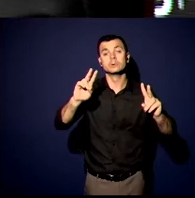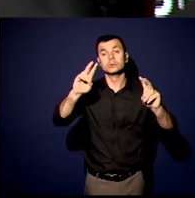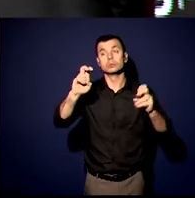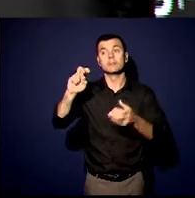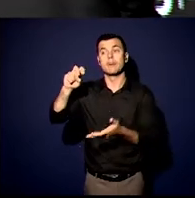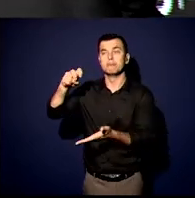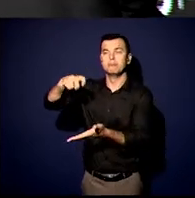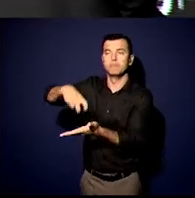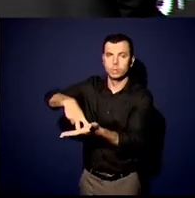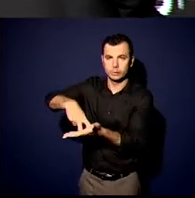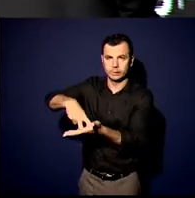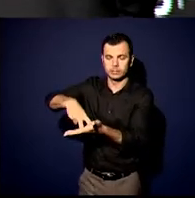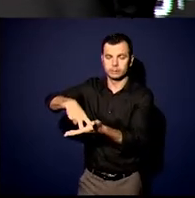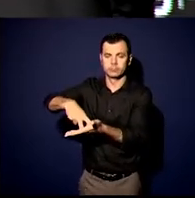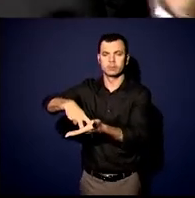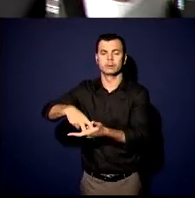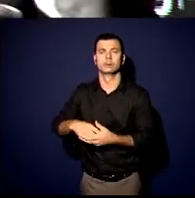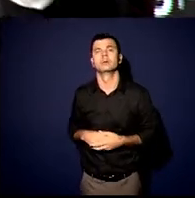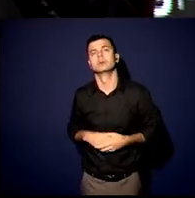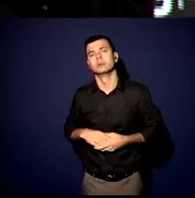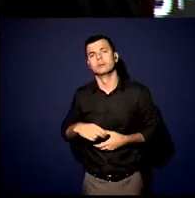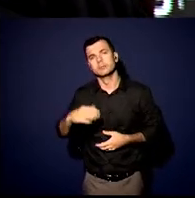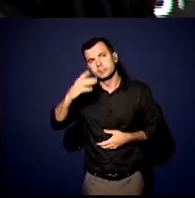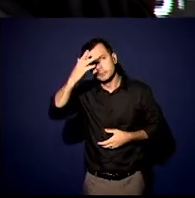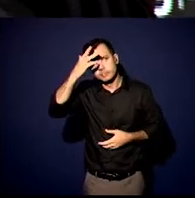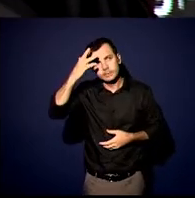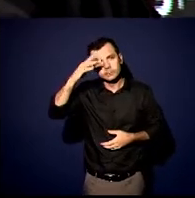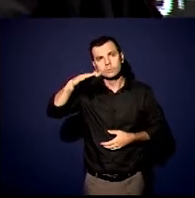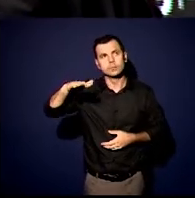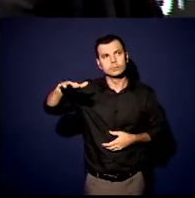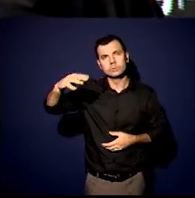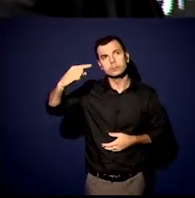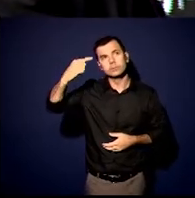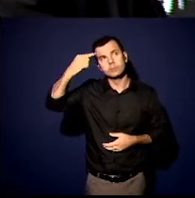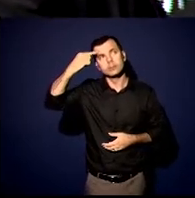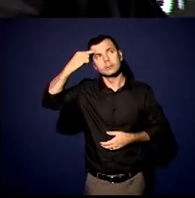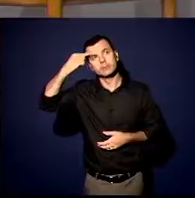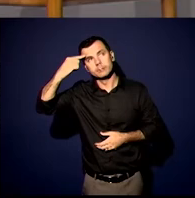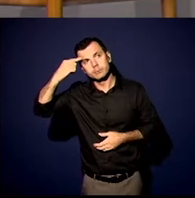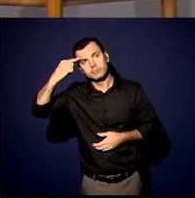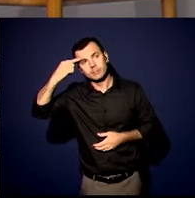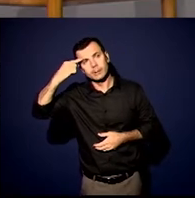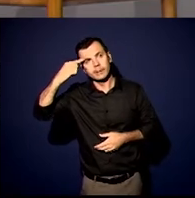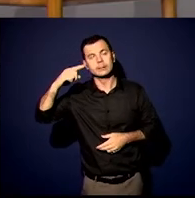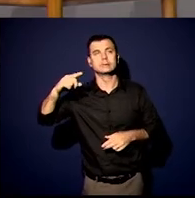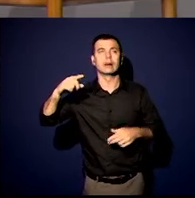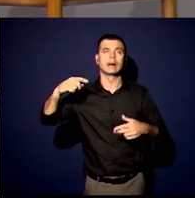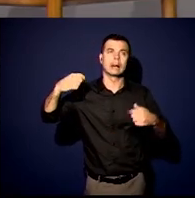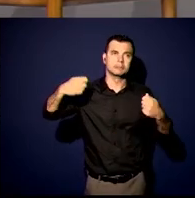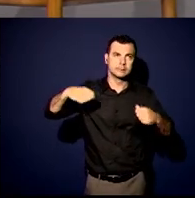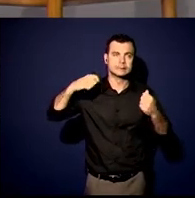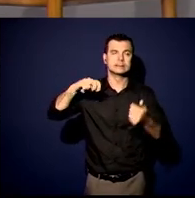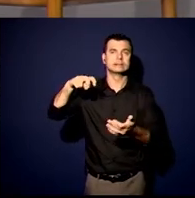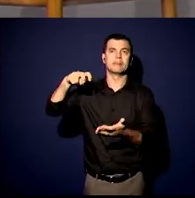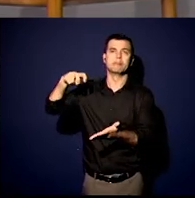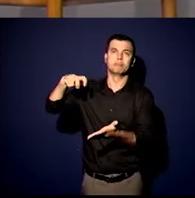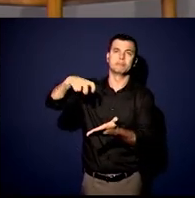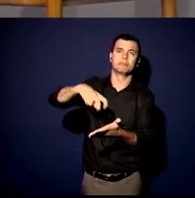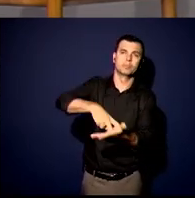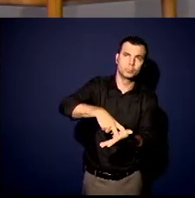Ou seja todos pensam sempre que a solução desse tema é a punição